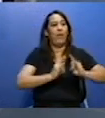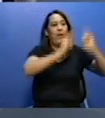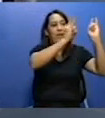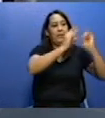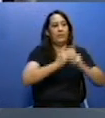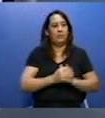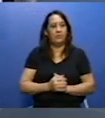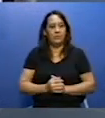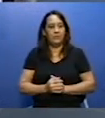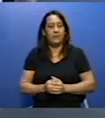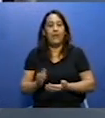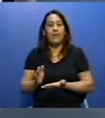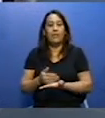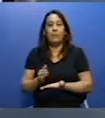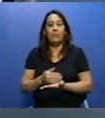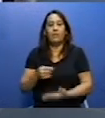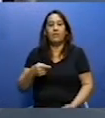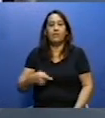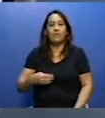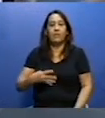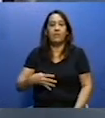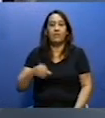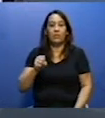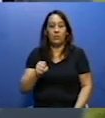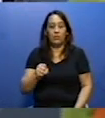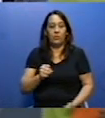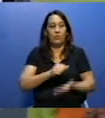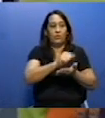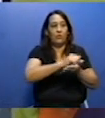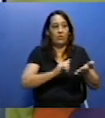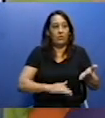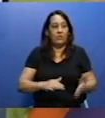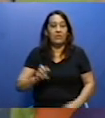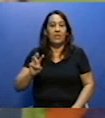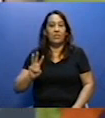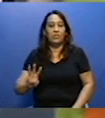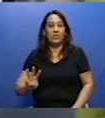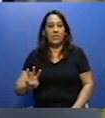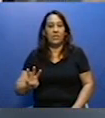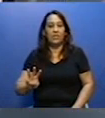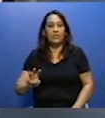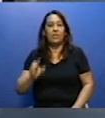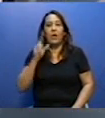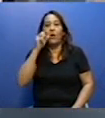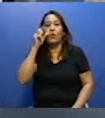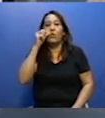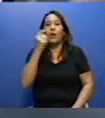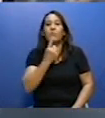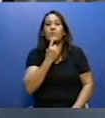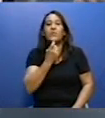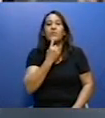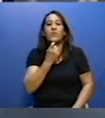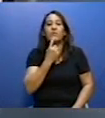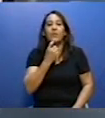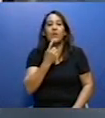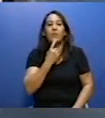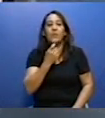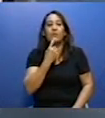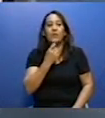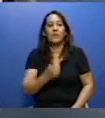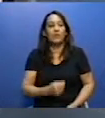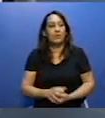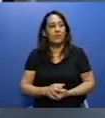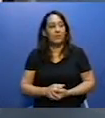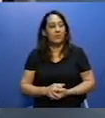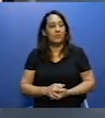Ainda na página 148, número 3. Separe aí o lápis de cor vermelho. Professora, escuro ou claro, o vermelho que